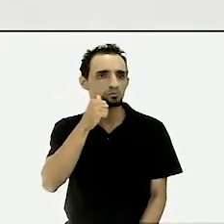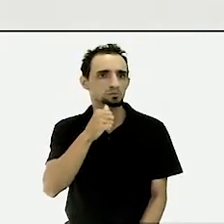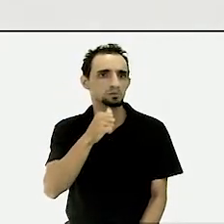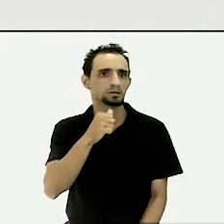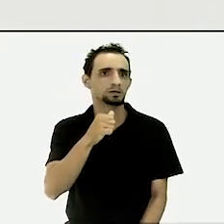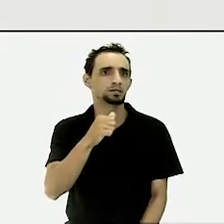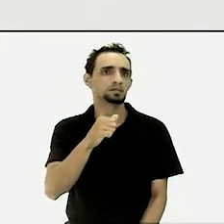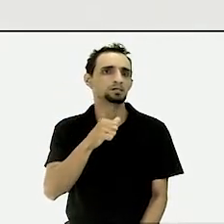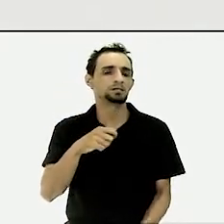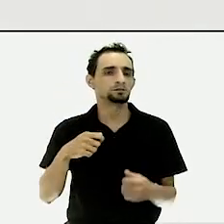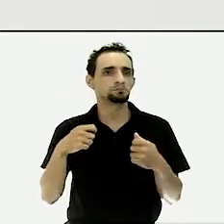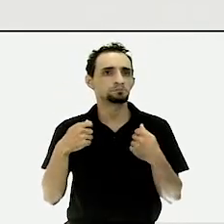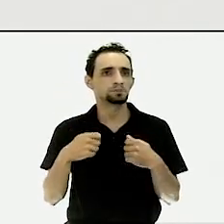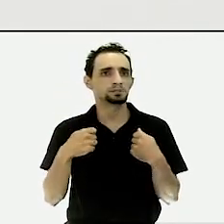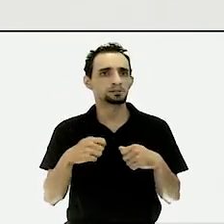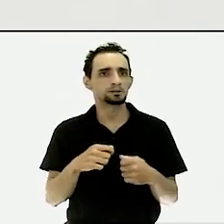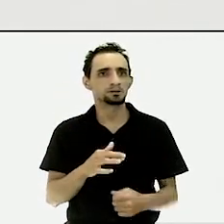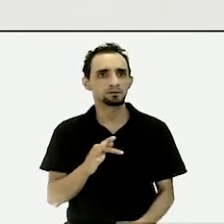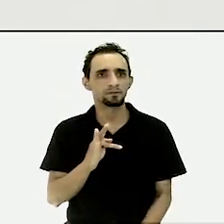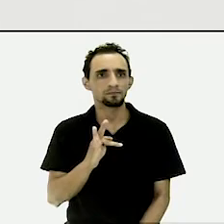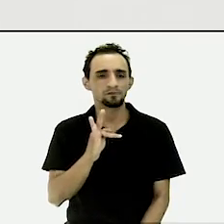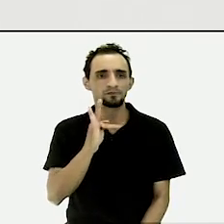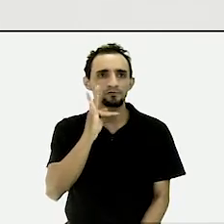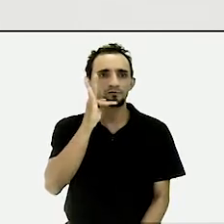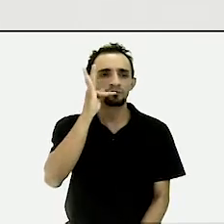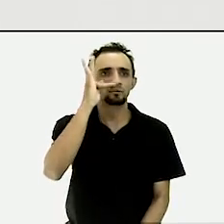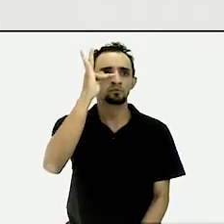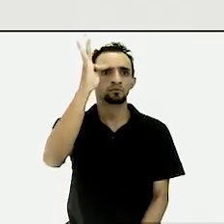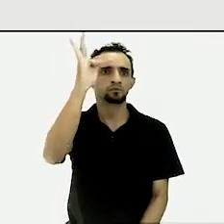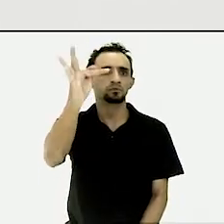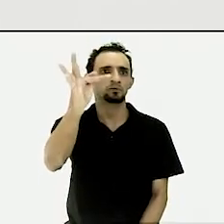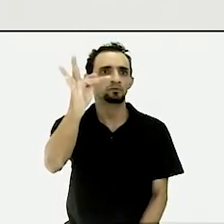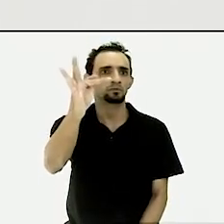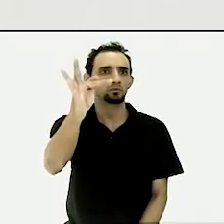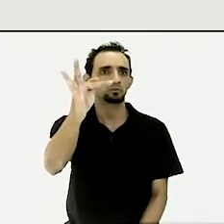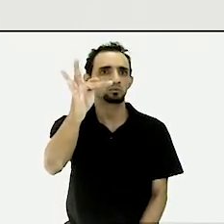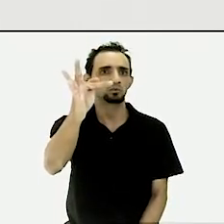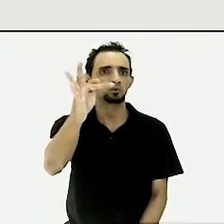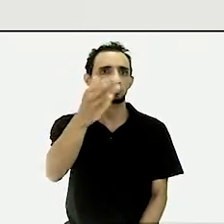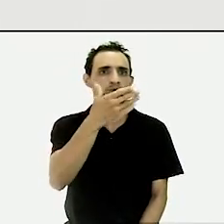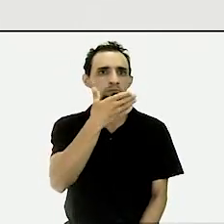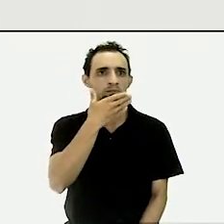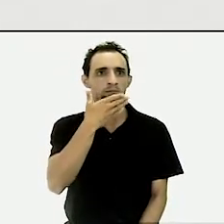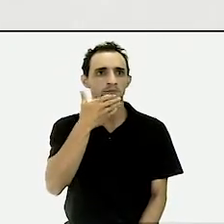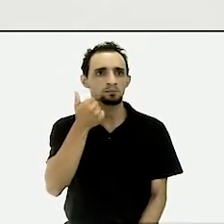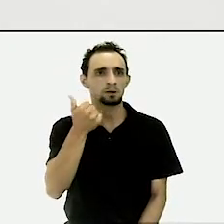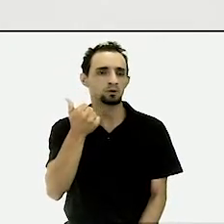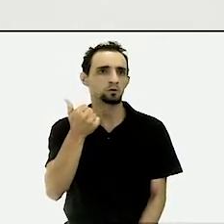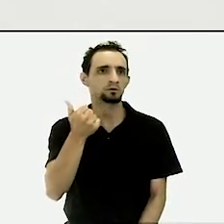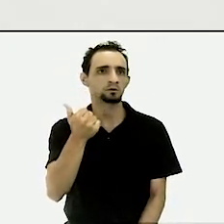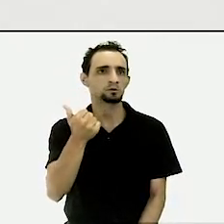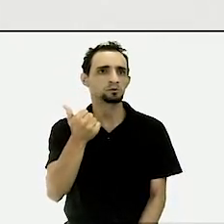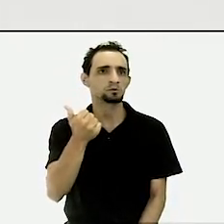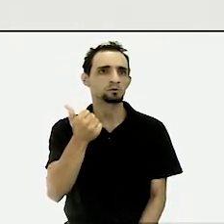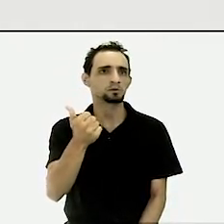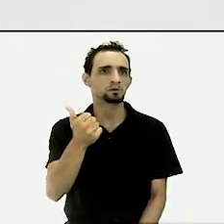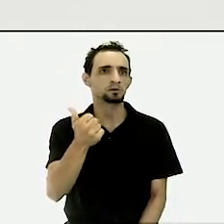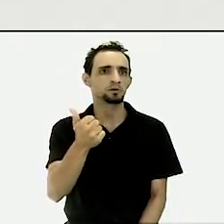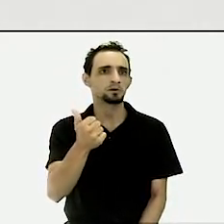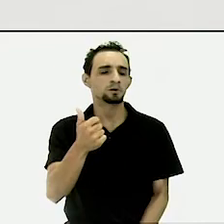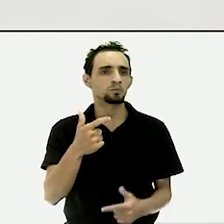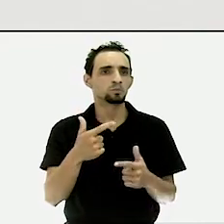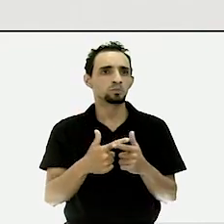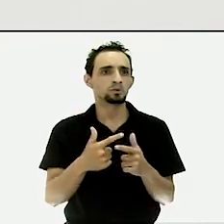Penha, ela prevê que até a ameaça, o telefonema, passar perto, já é crime, né,